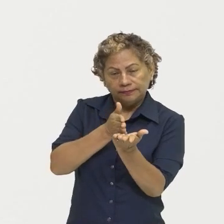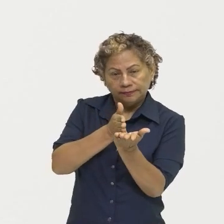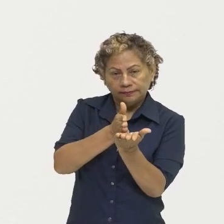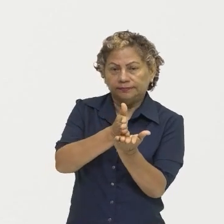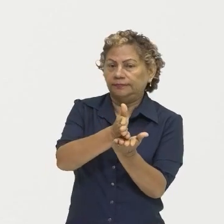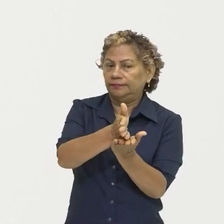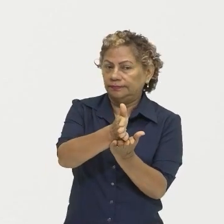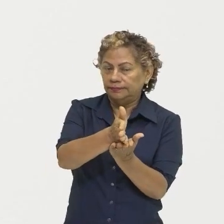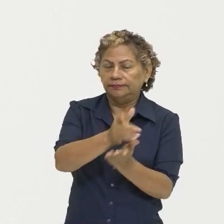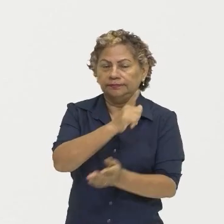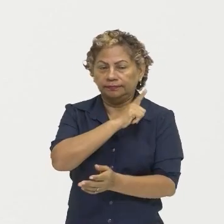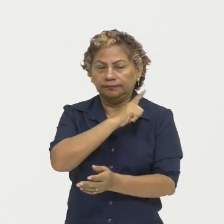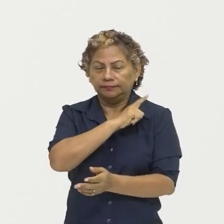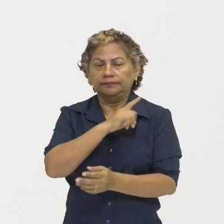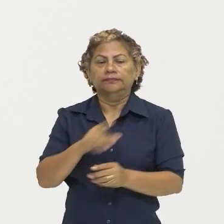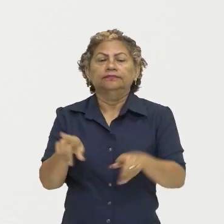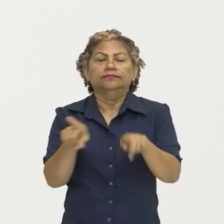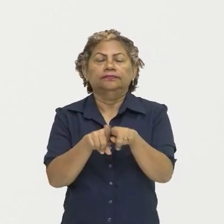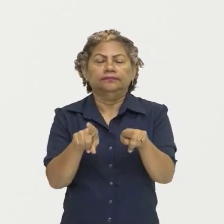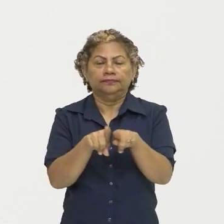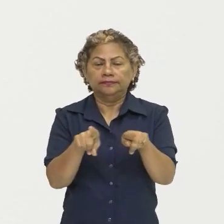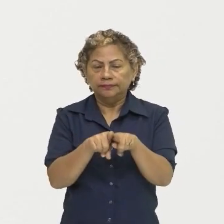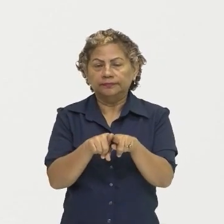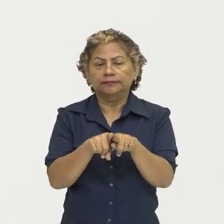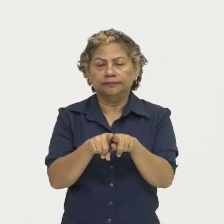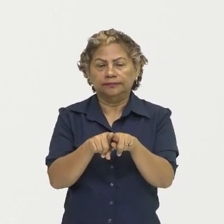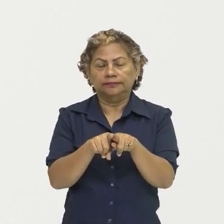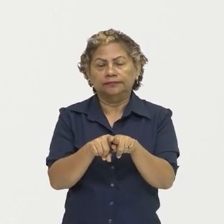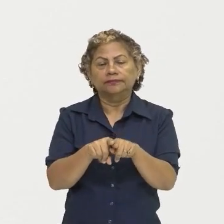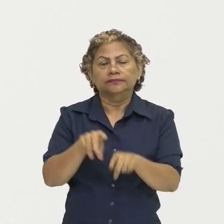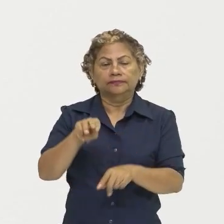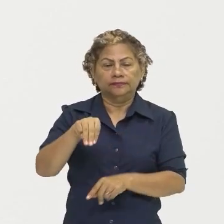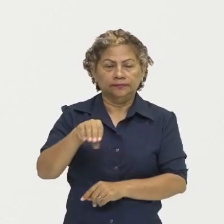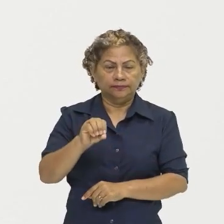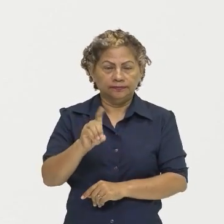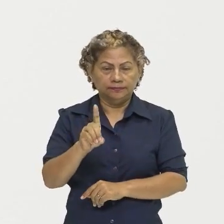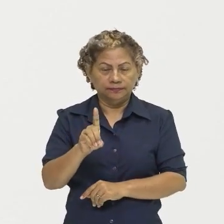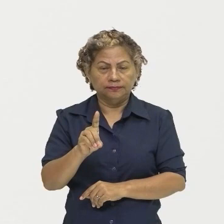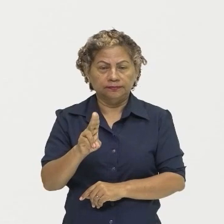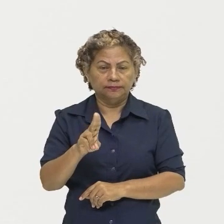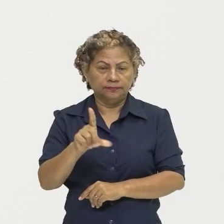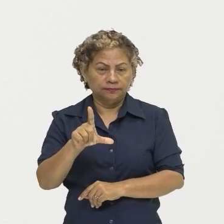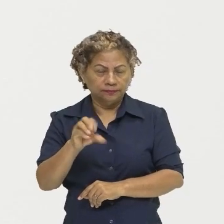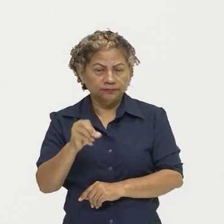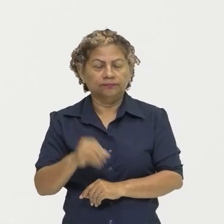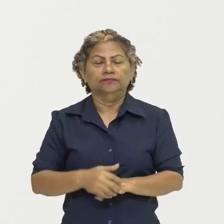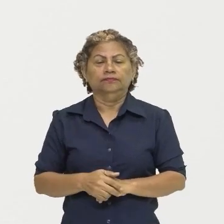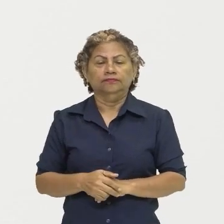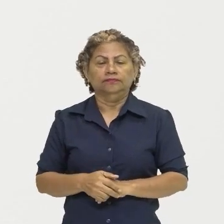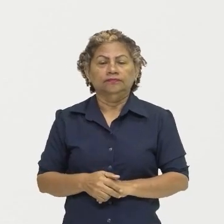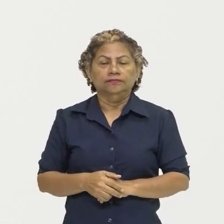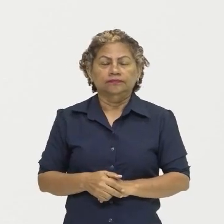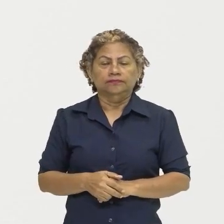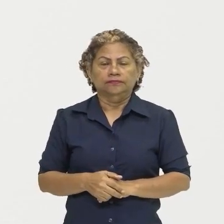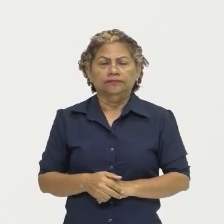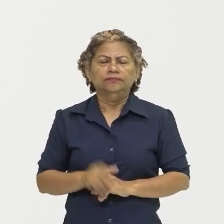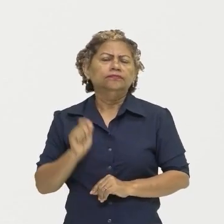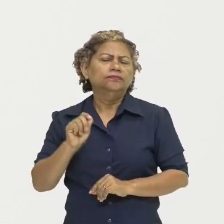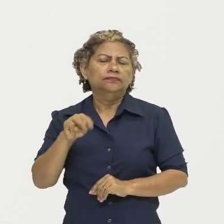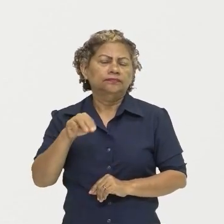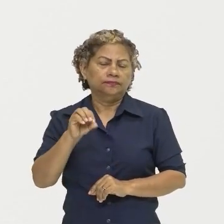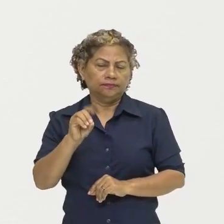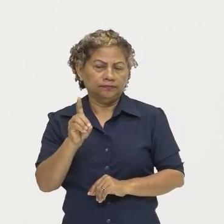uma direção e um módulo ou intensidade. Aí lembrem-se o que é um